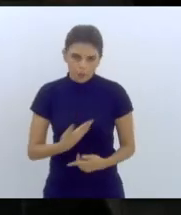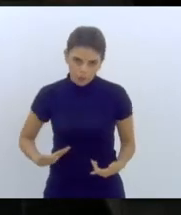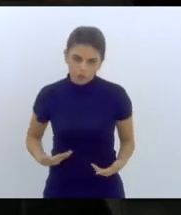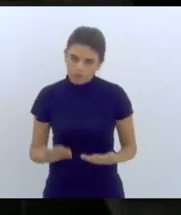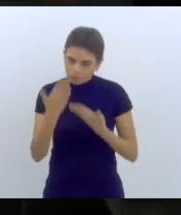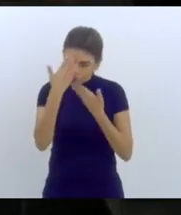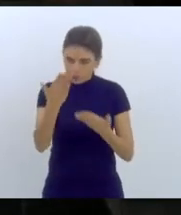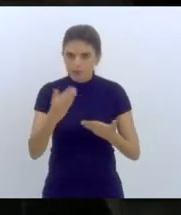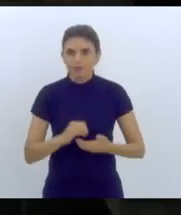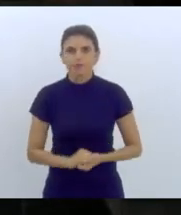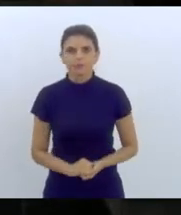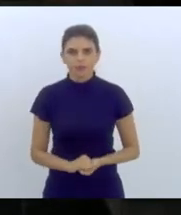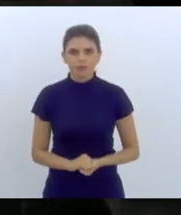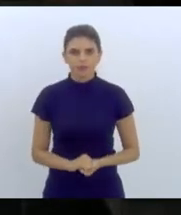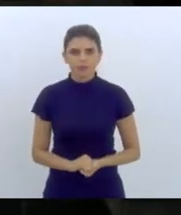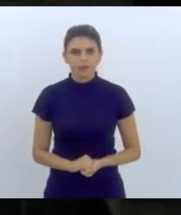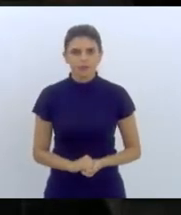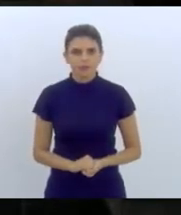Muito obrigado, senhor presidente.